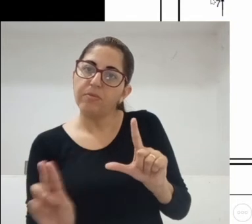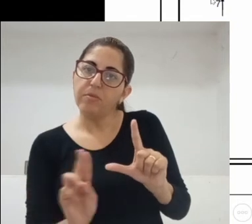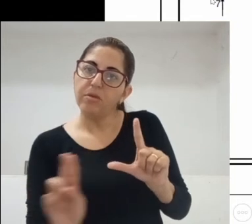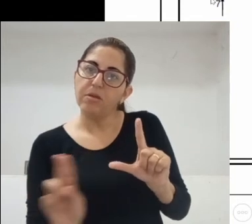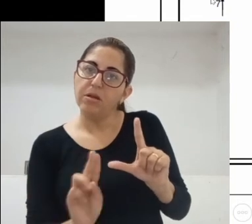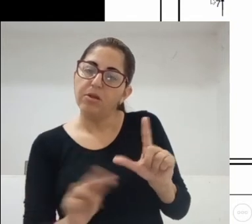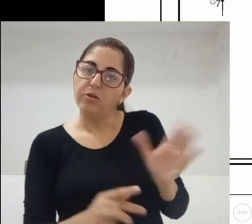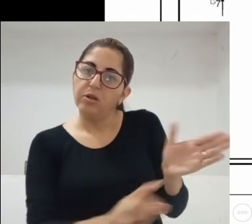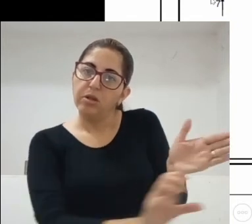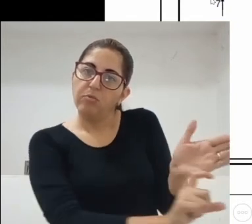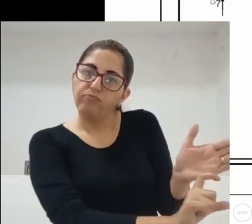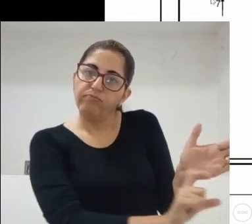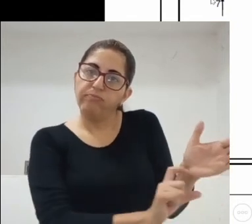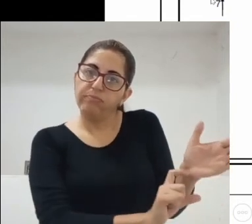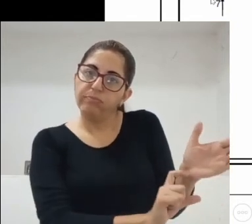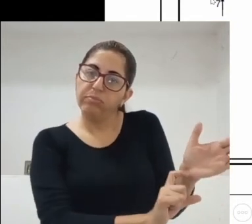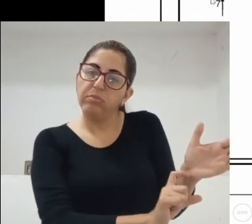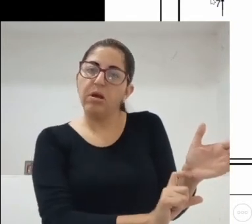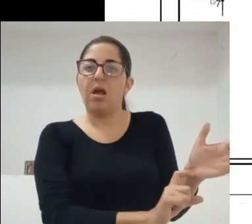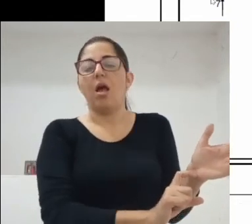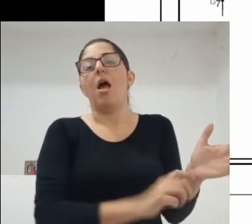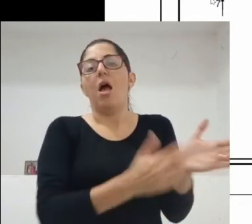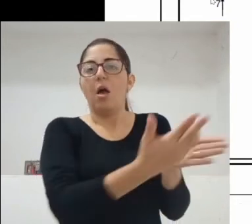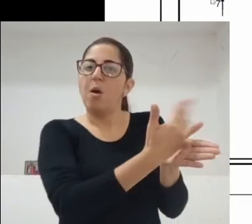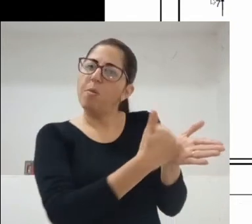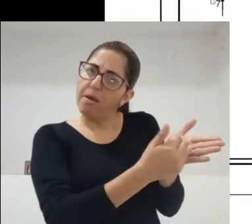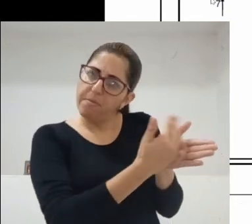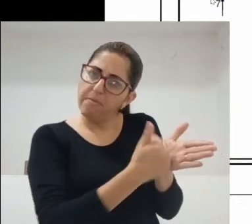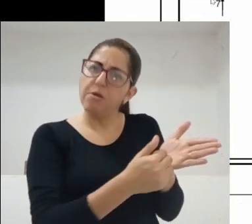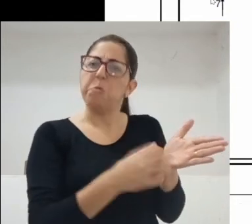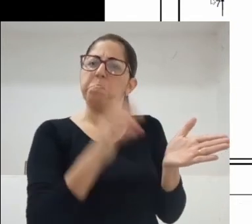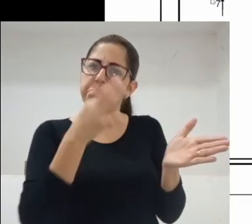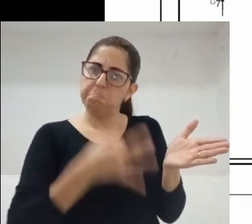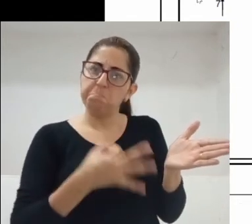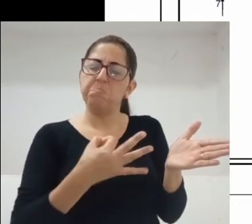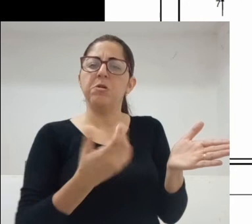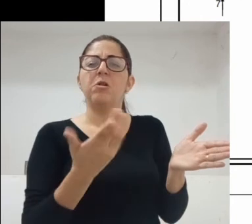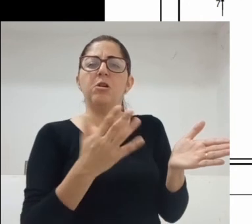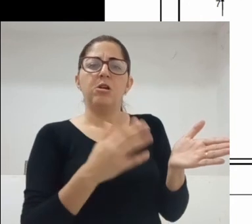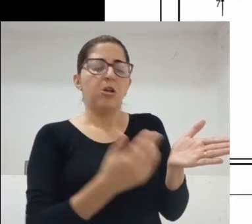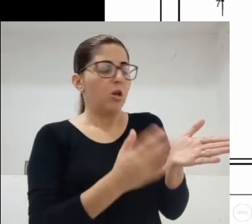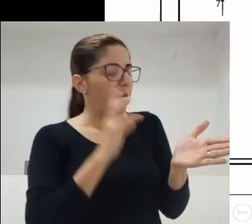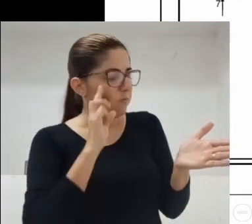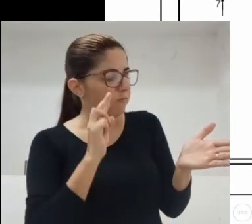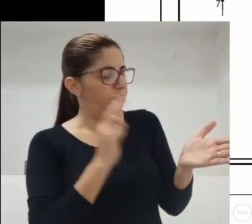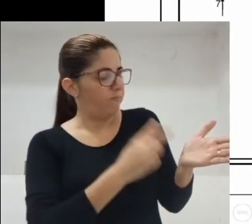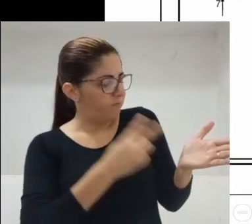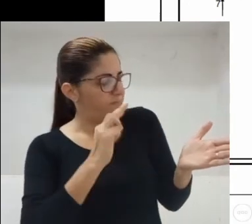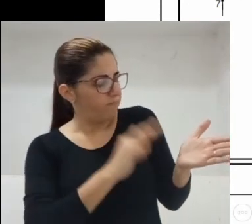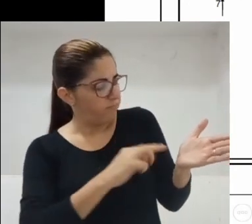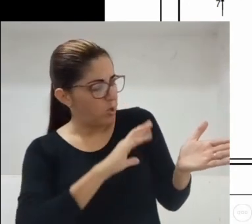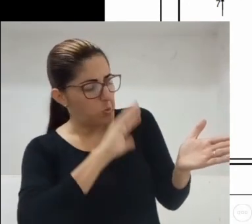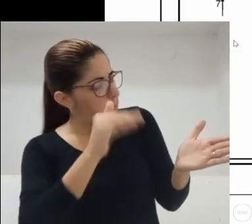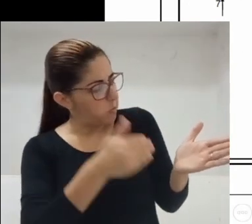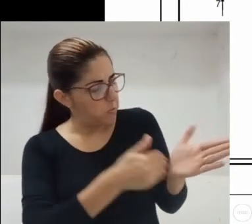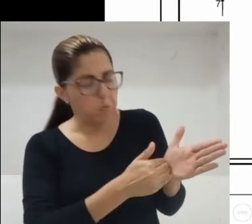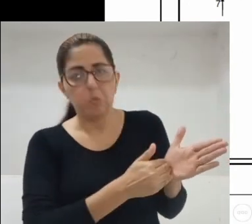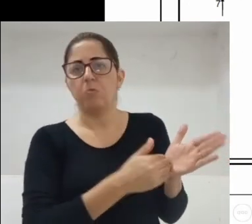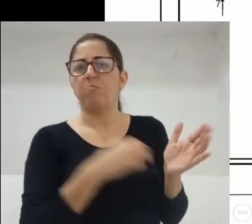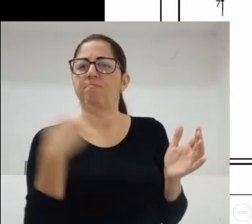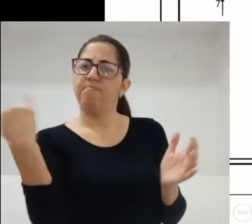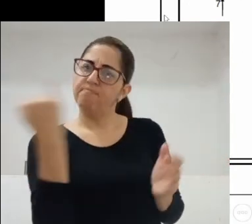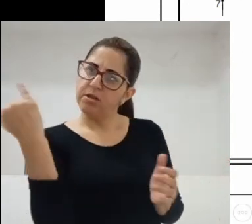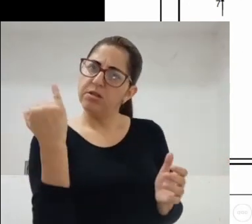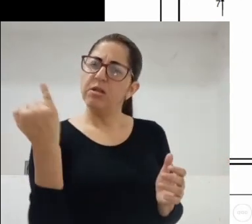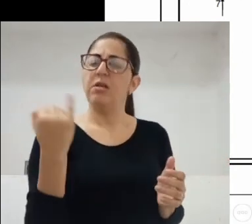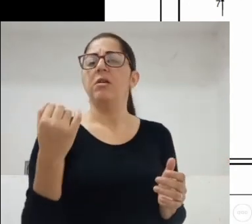a parte do canto inferior direito dessa folha, né? Como vocês podem observar. Essa folha aqui está bem cotada, bem desenhada